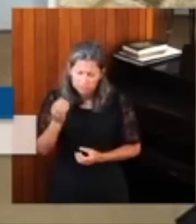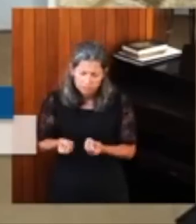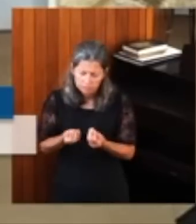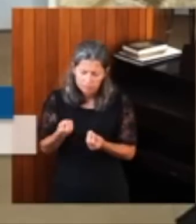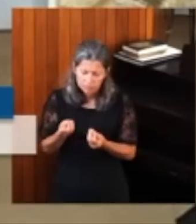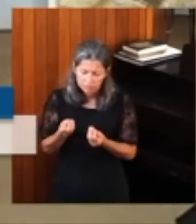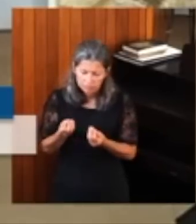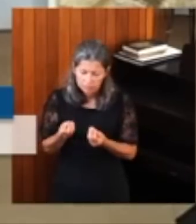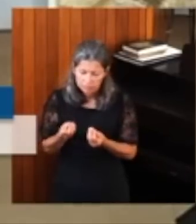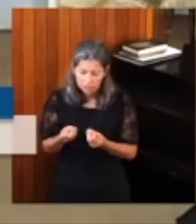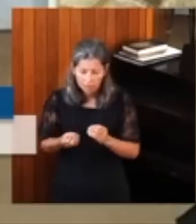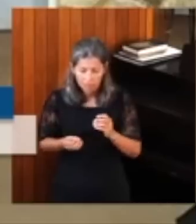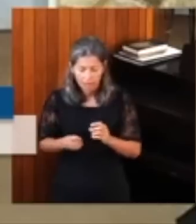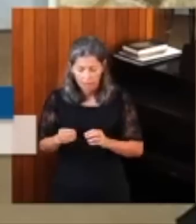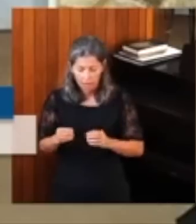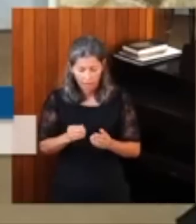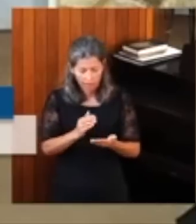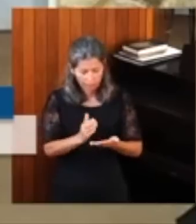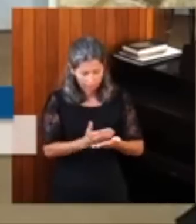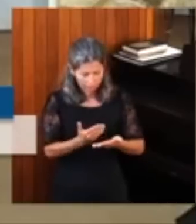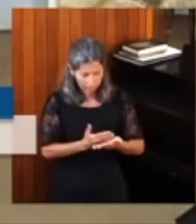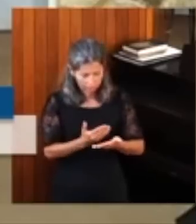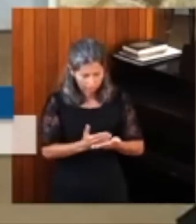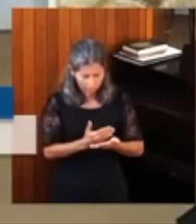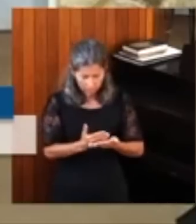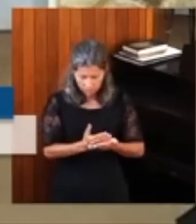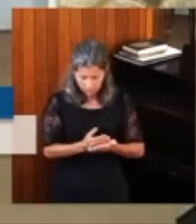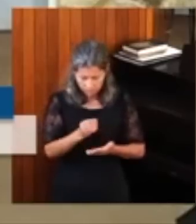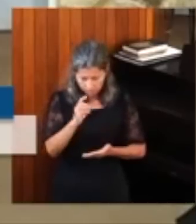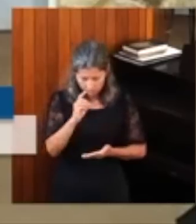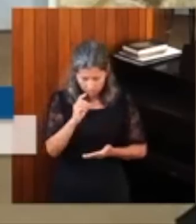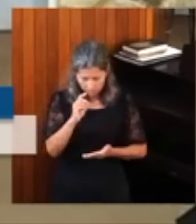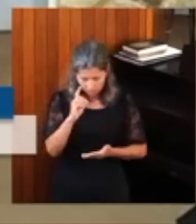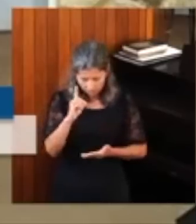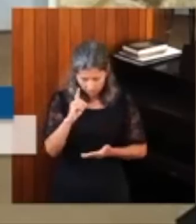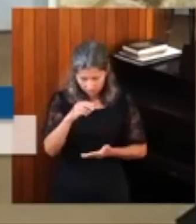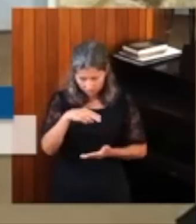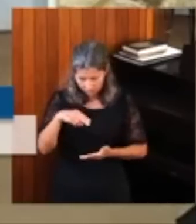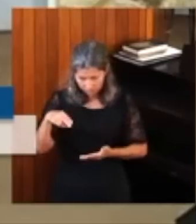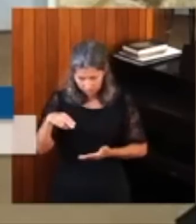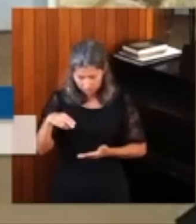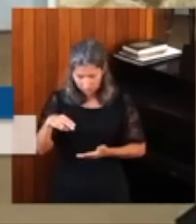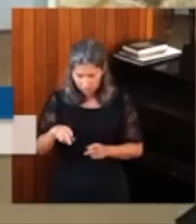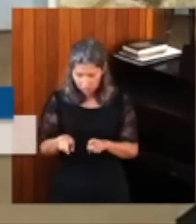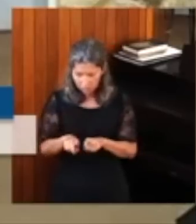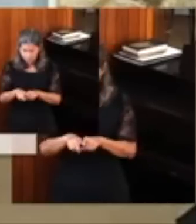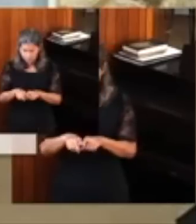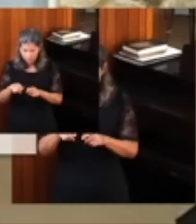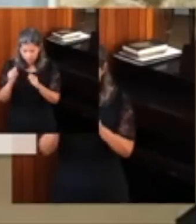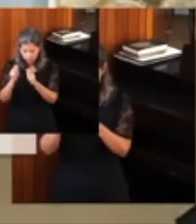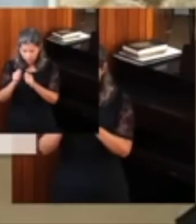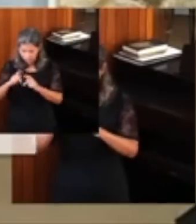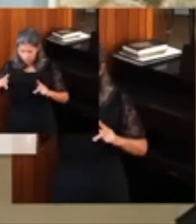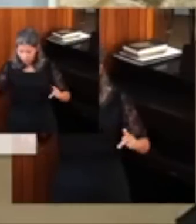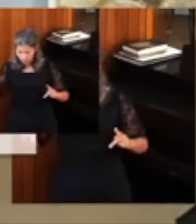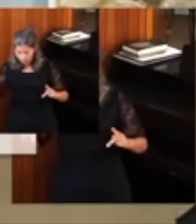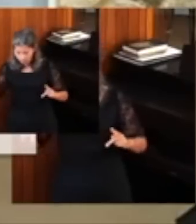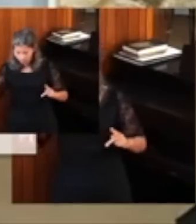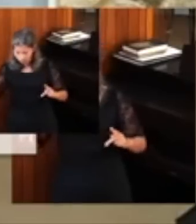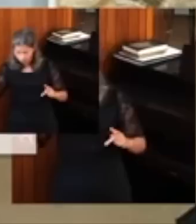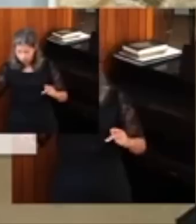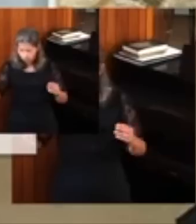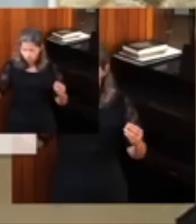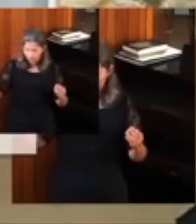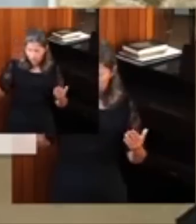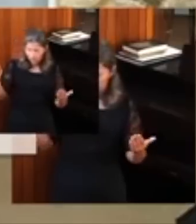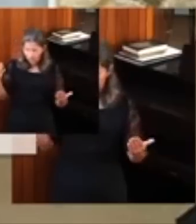Bíblia com responsabilidade, com oração e estudar de verdade. Ler tudo o que está ali. Não só pensar